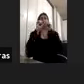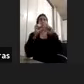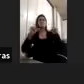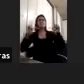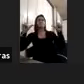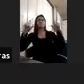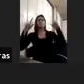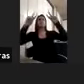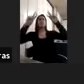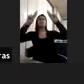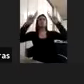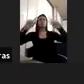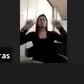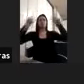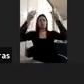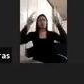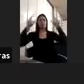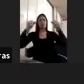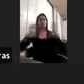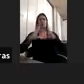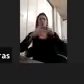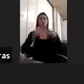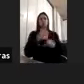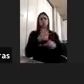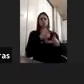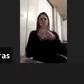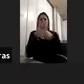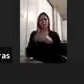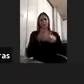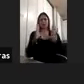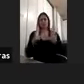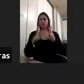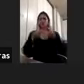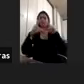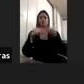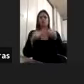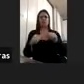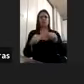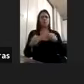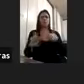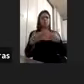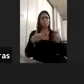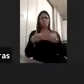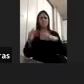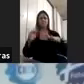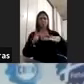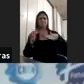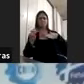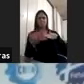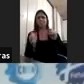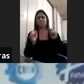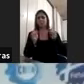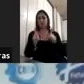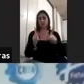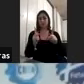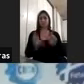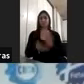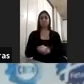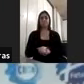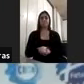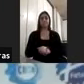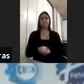manifestações, além dos filmes e a circulação do apoio aos companheiros que lutam. E realmente esse